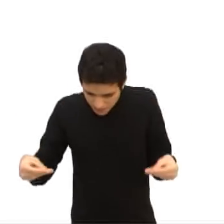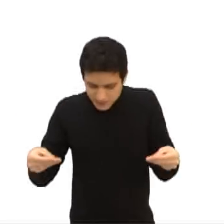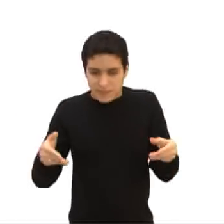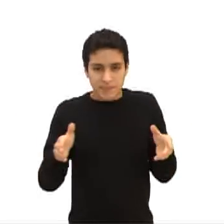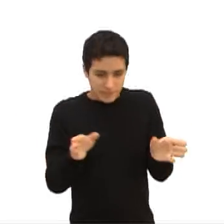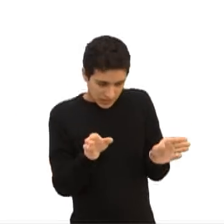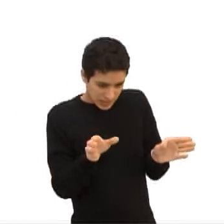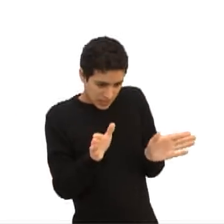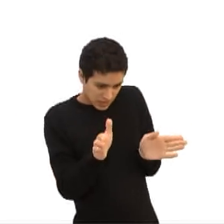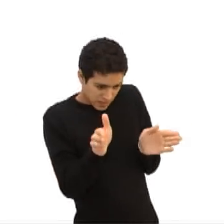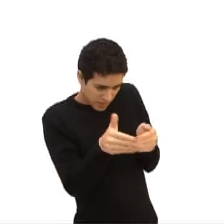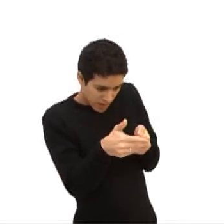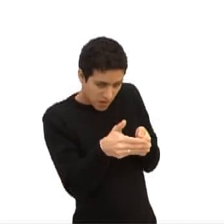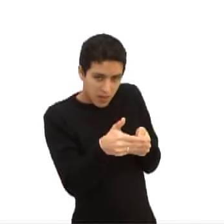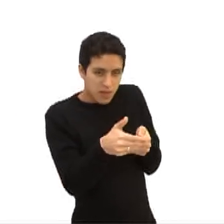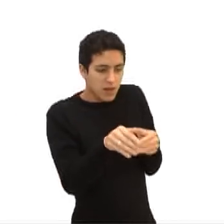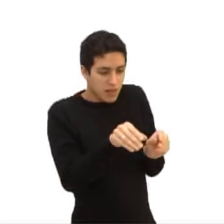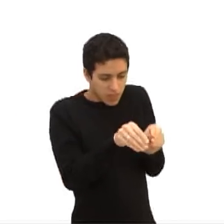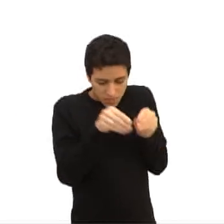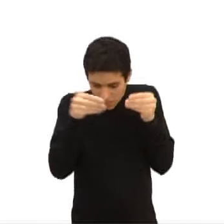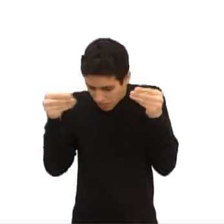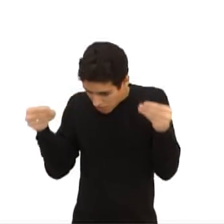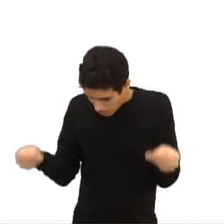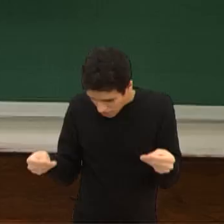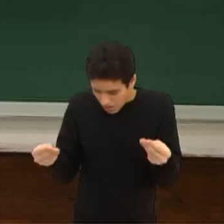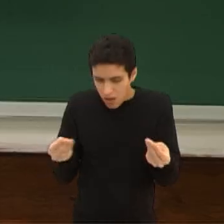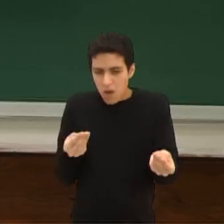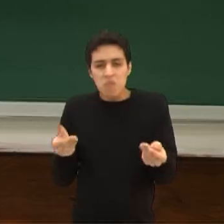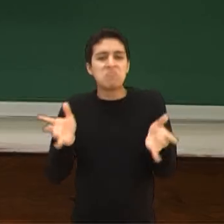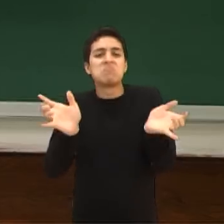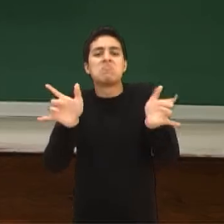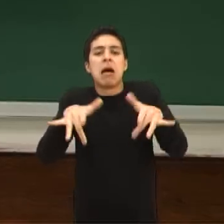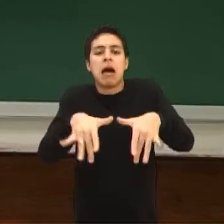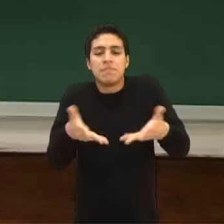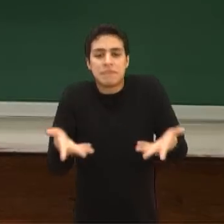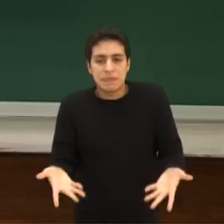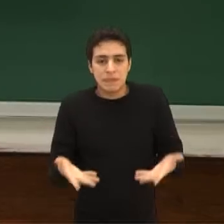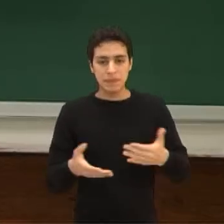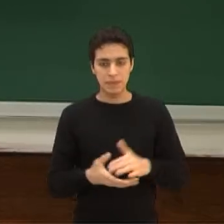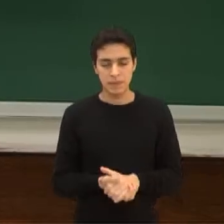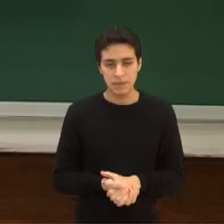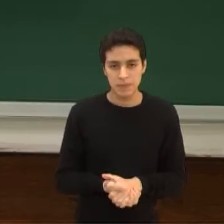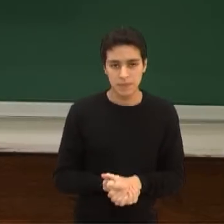ia desmontar ele. Como que fica esse dado desmontado?